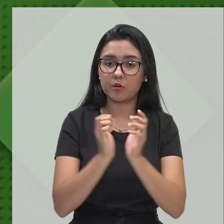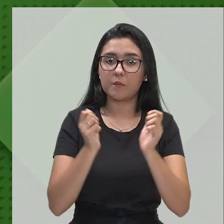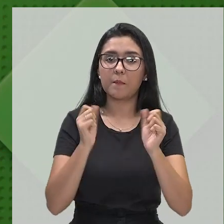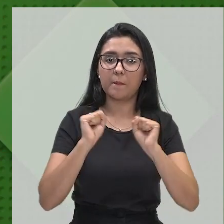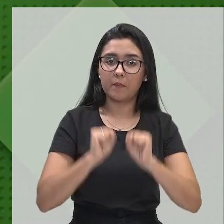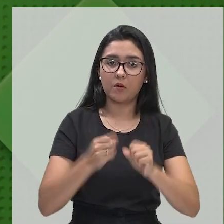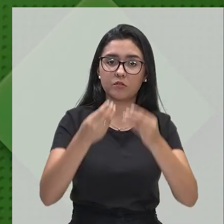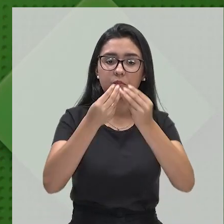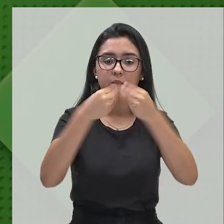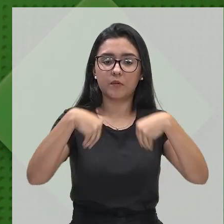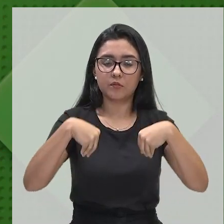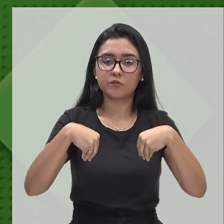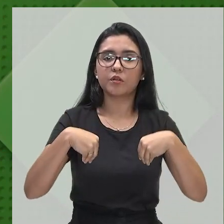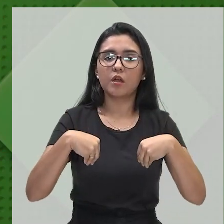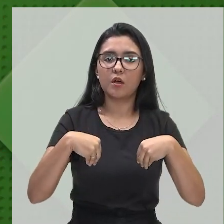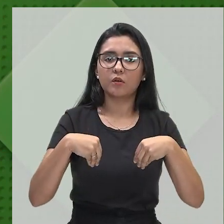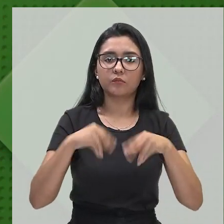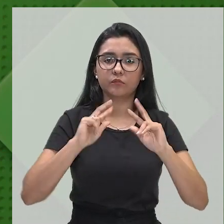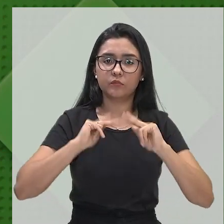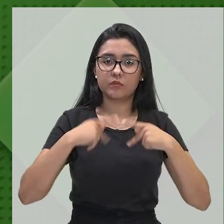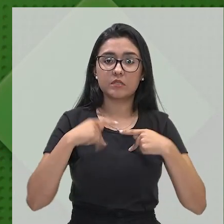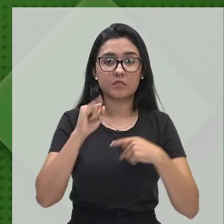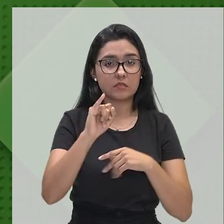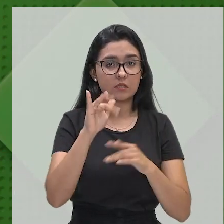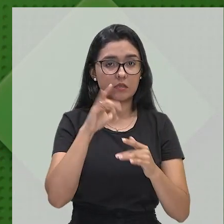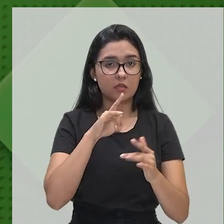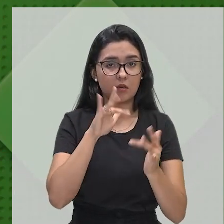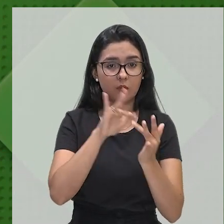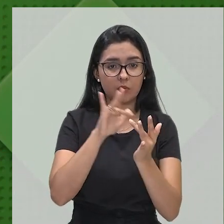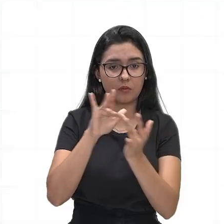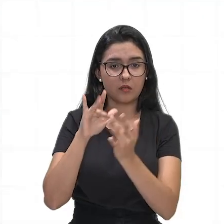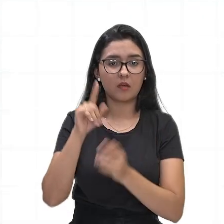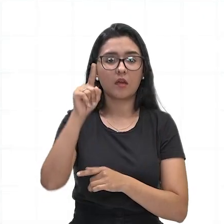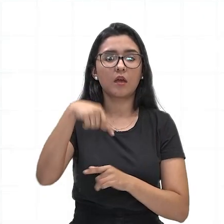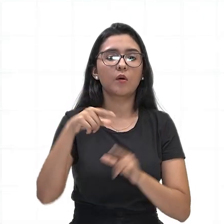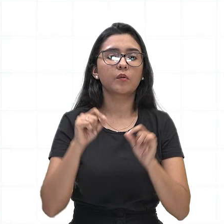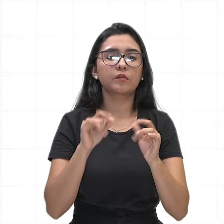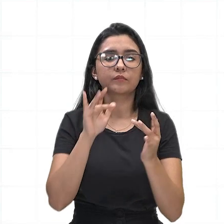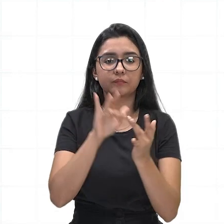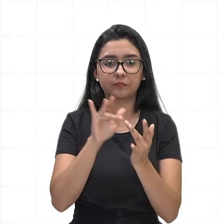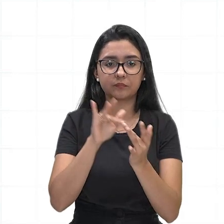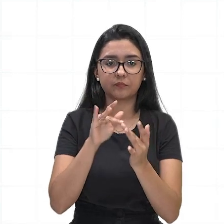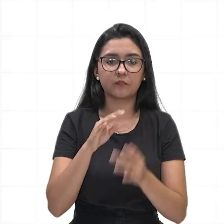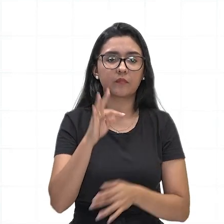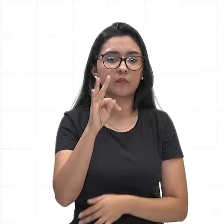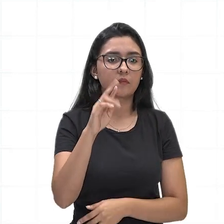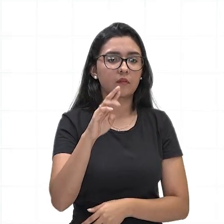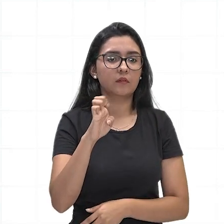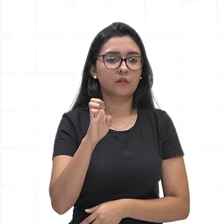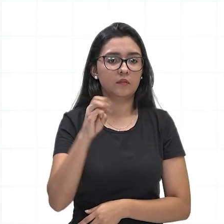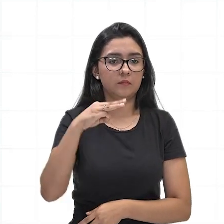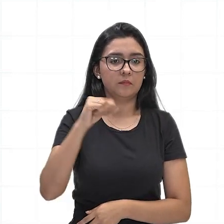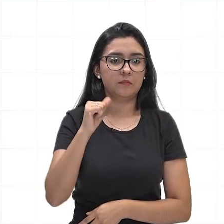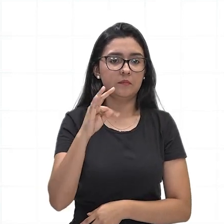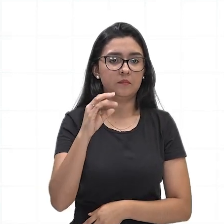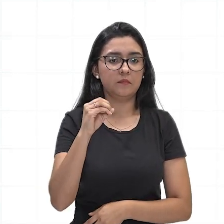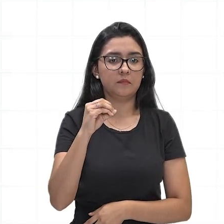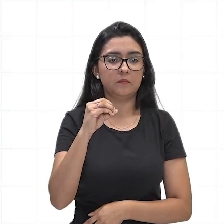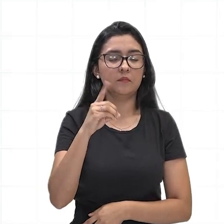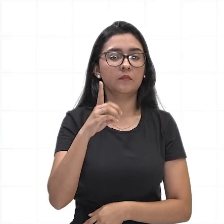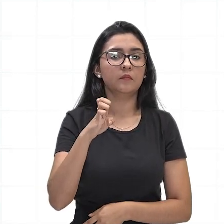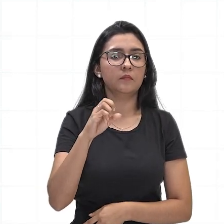ser humano, né, caso ele tenha contato com elas. E aí são o grupo, por exemplo, dos trematódeos.